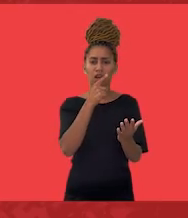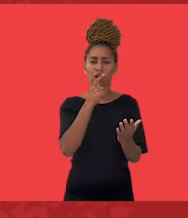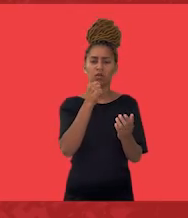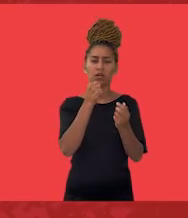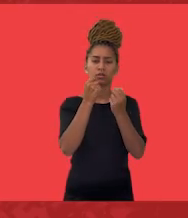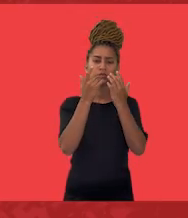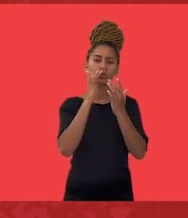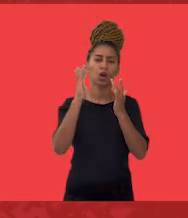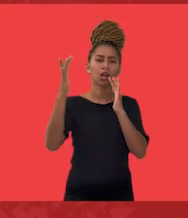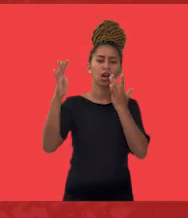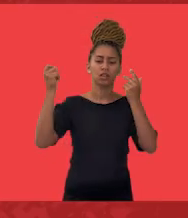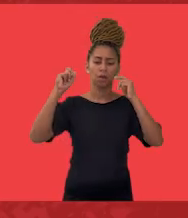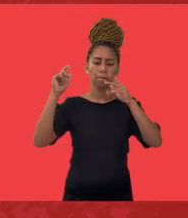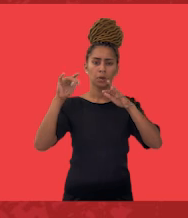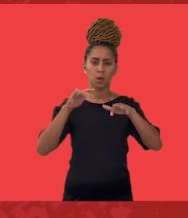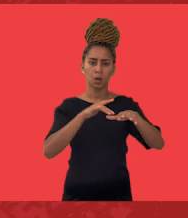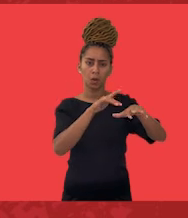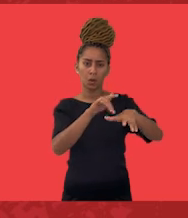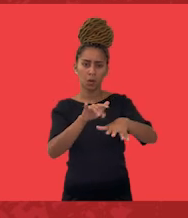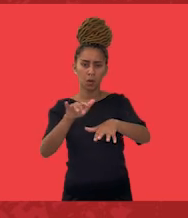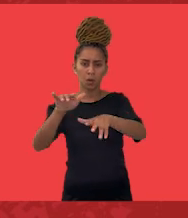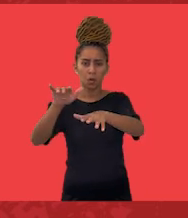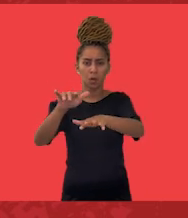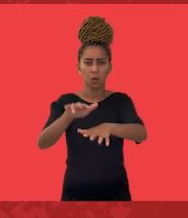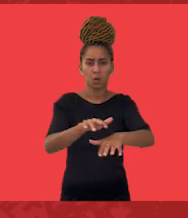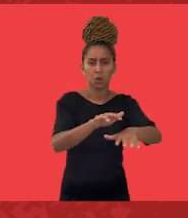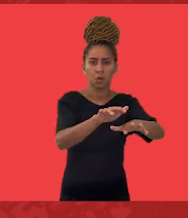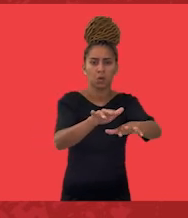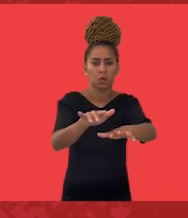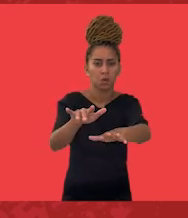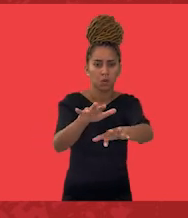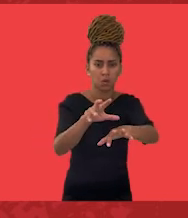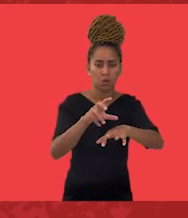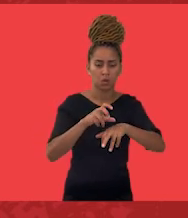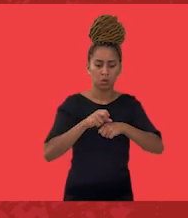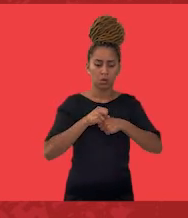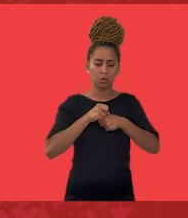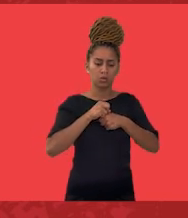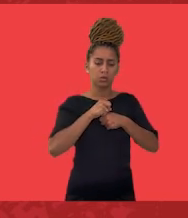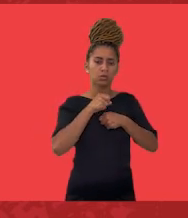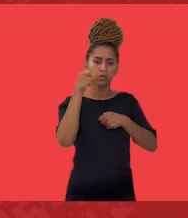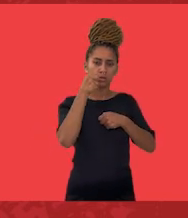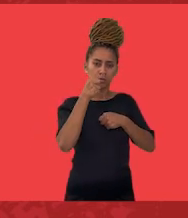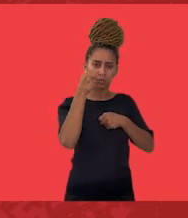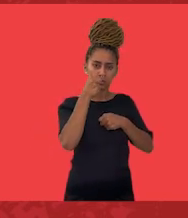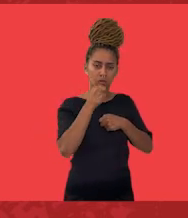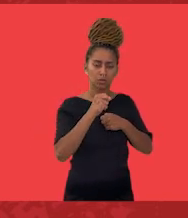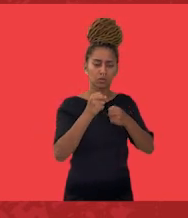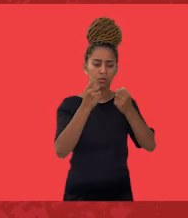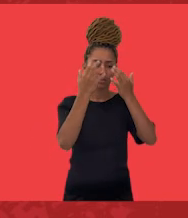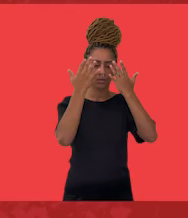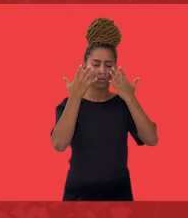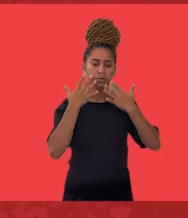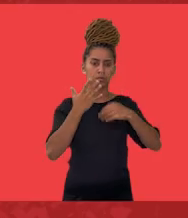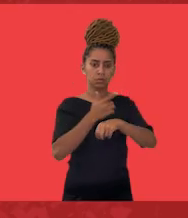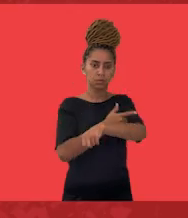em elegantes trajes pretos o cortejo da já findada razão ou